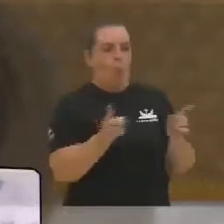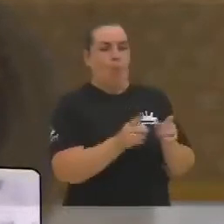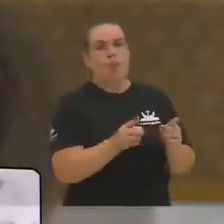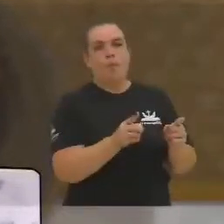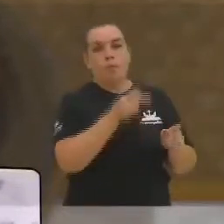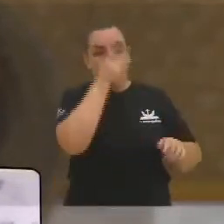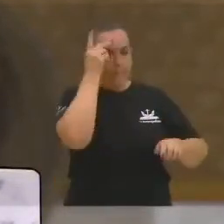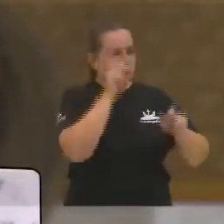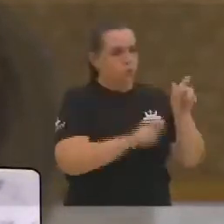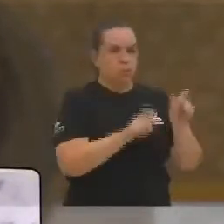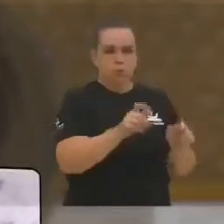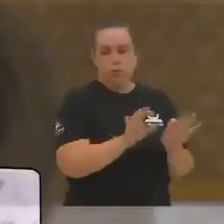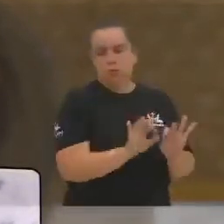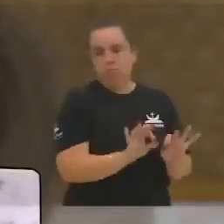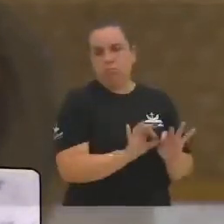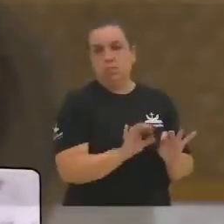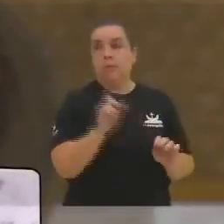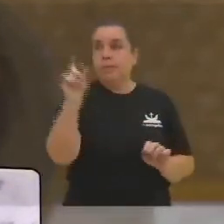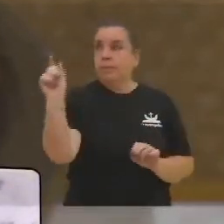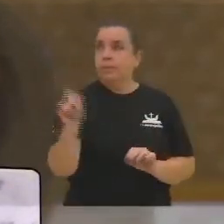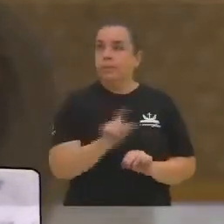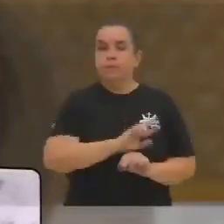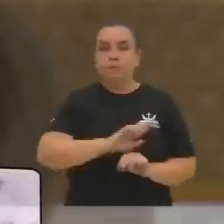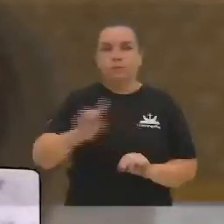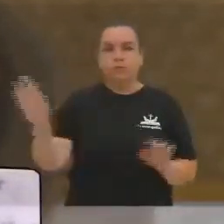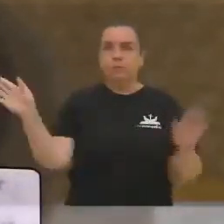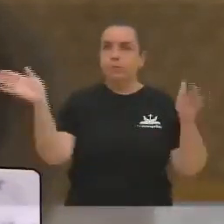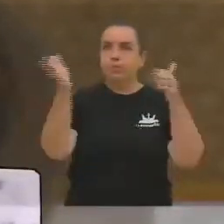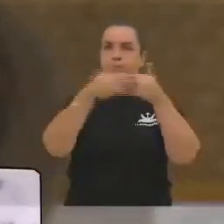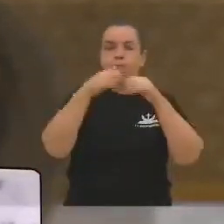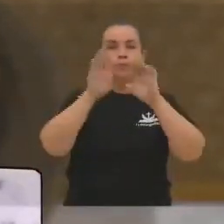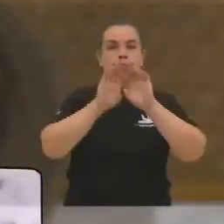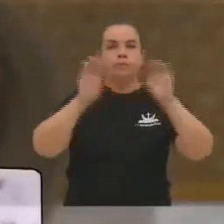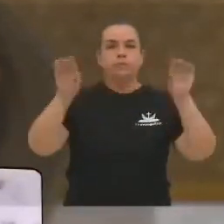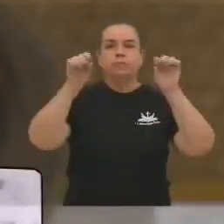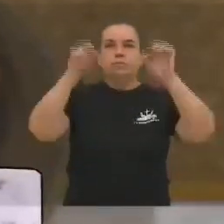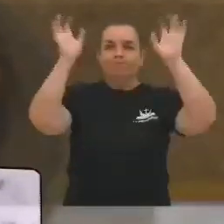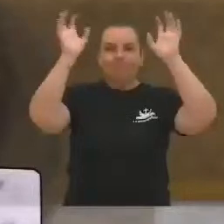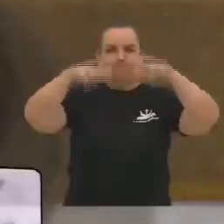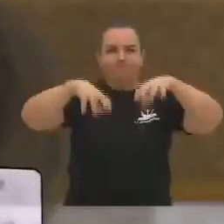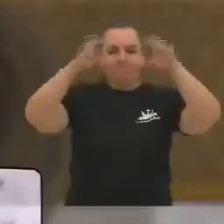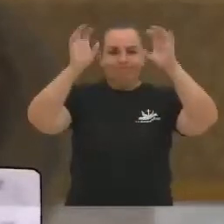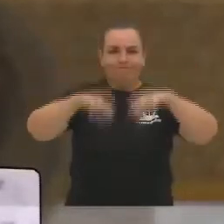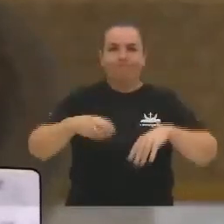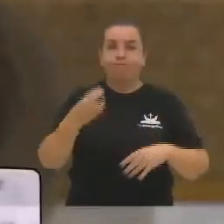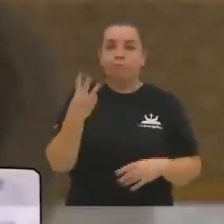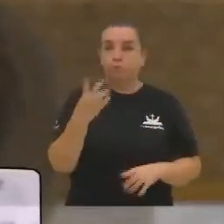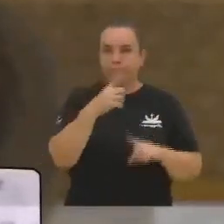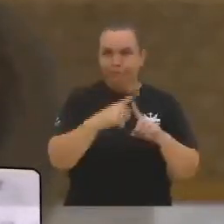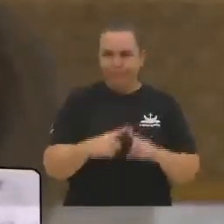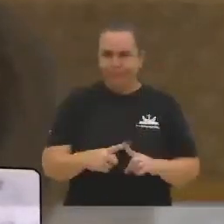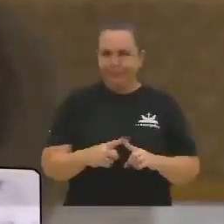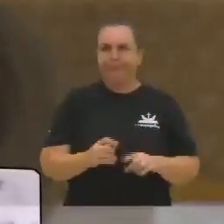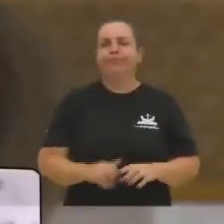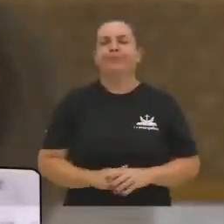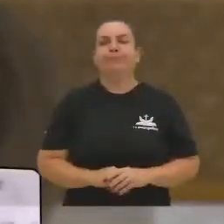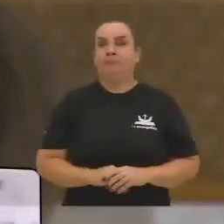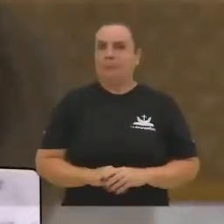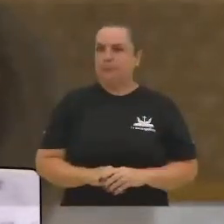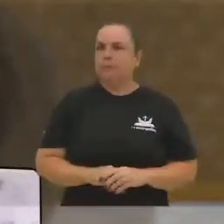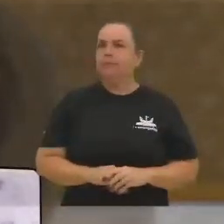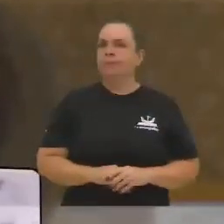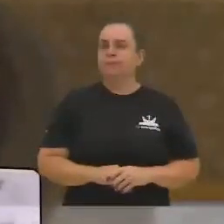gente. Pela palavra do Senhor, fechou o céu, e de lá fez cair fogo por 3 vezes.